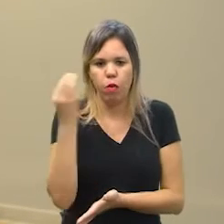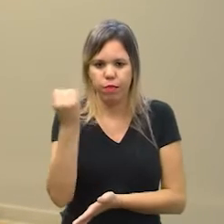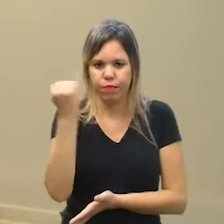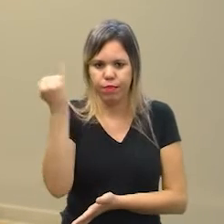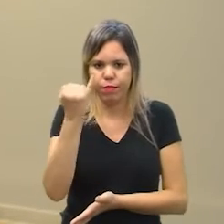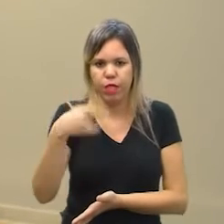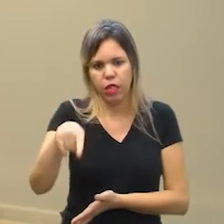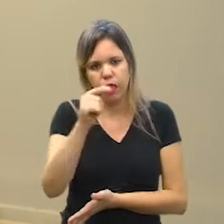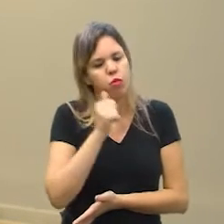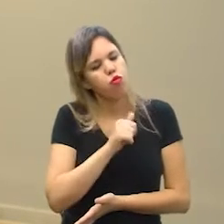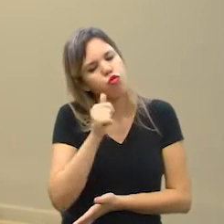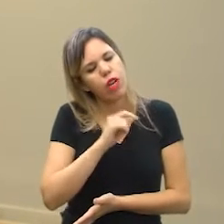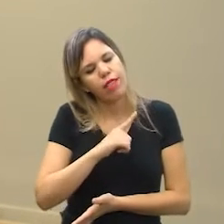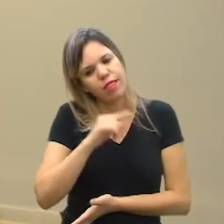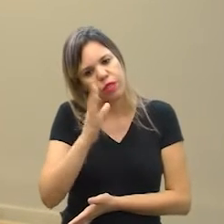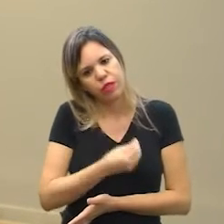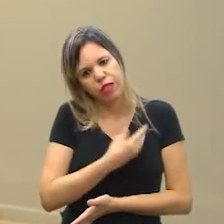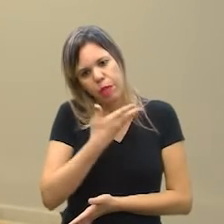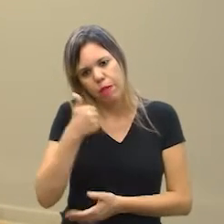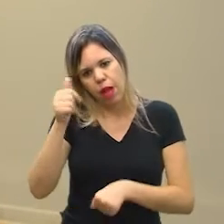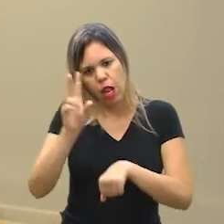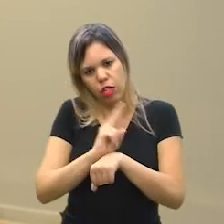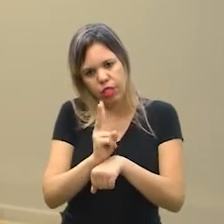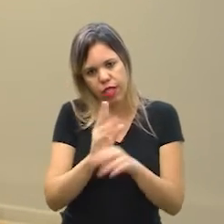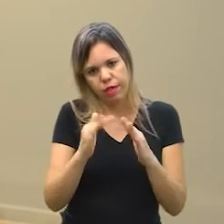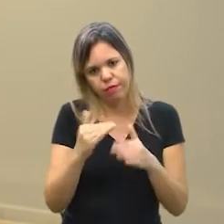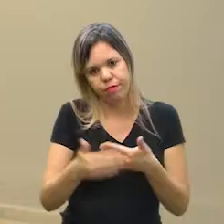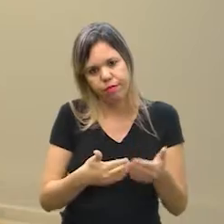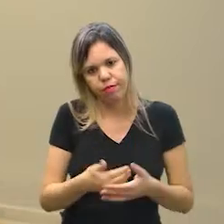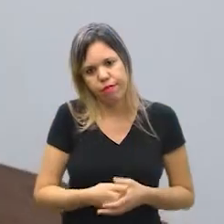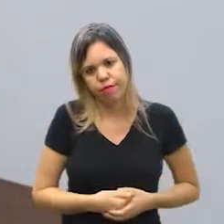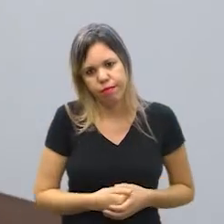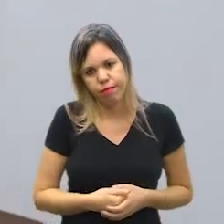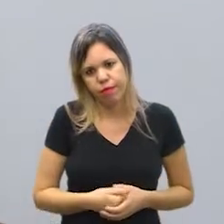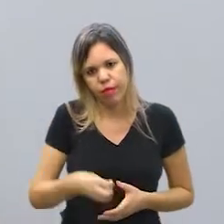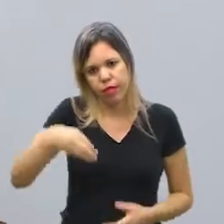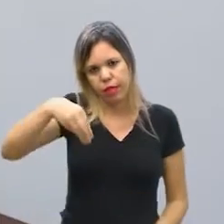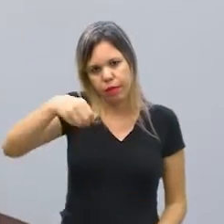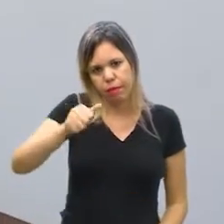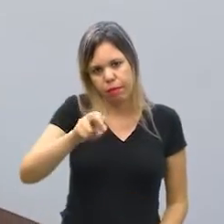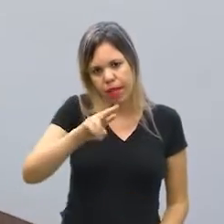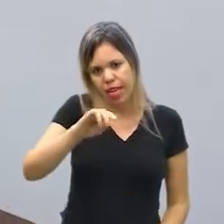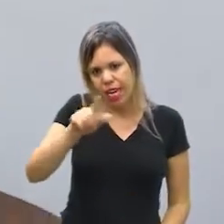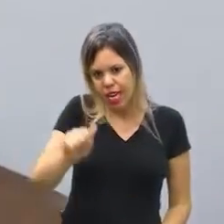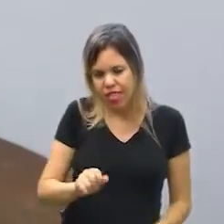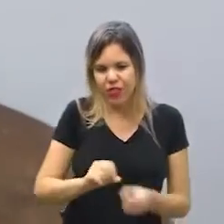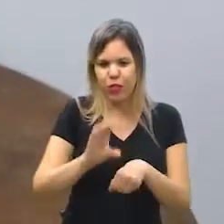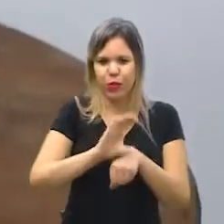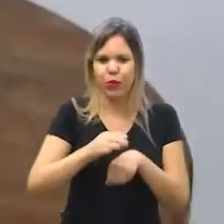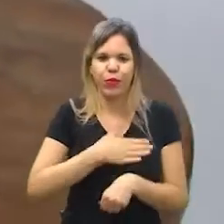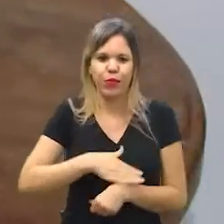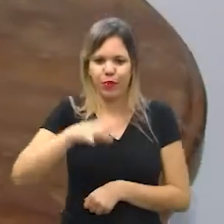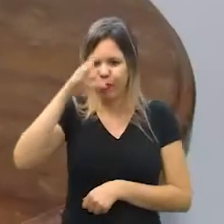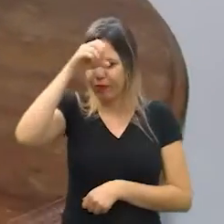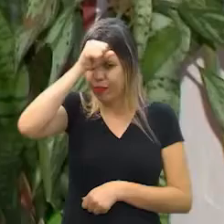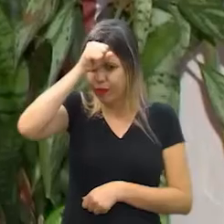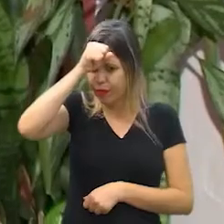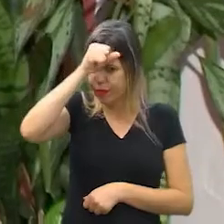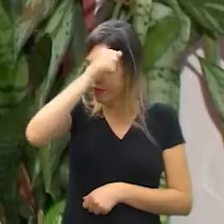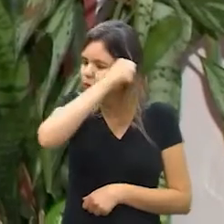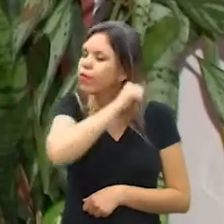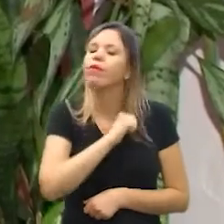ser bem importante para que elas tenham uma vida segura no seu dia a dia. A Marisa fez o curso e gostou do que